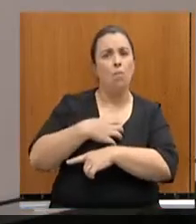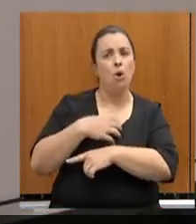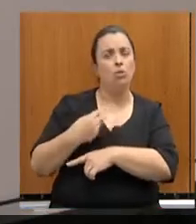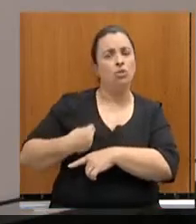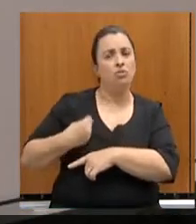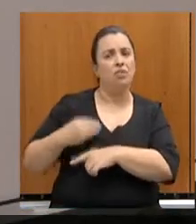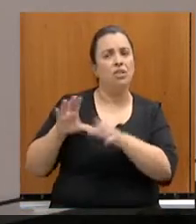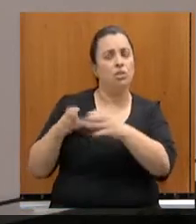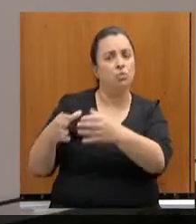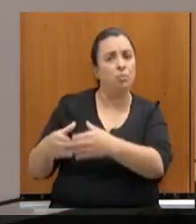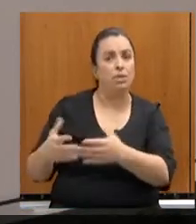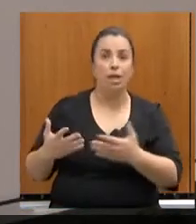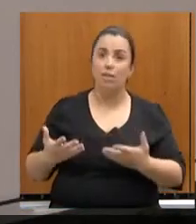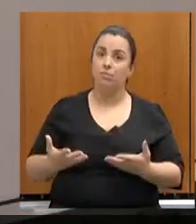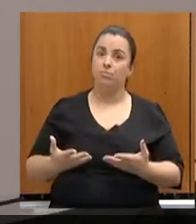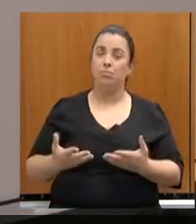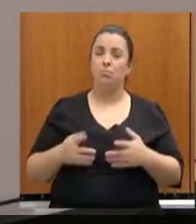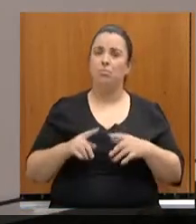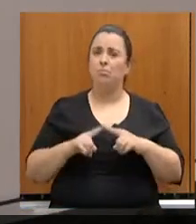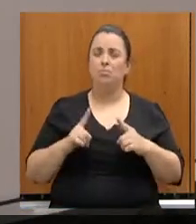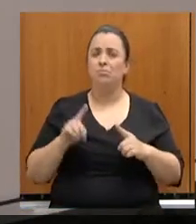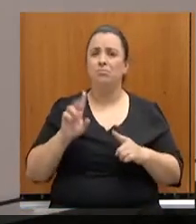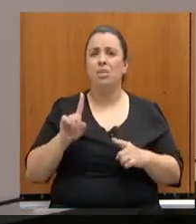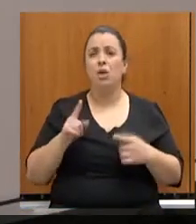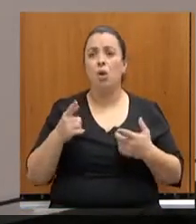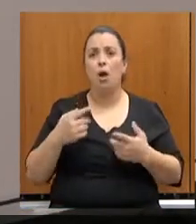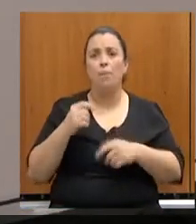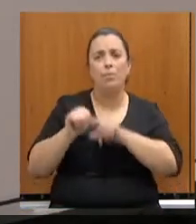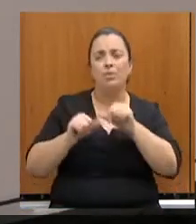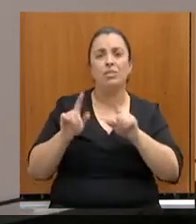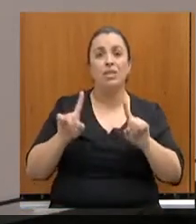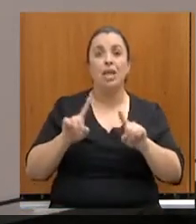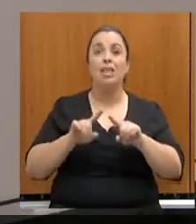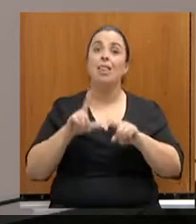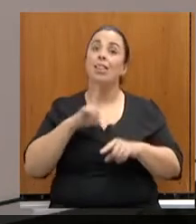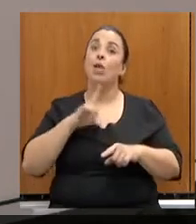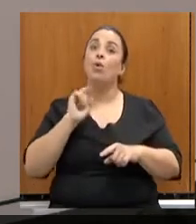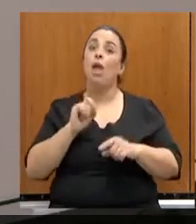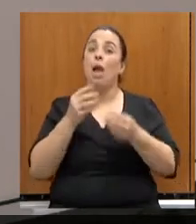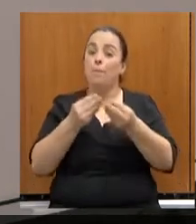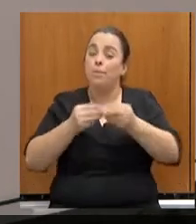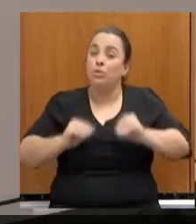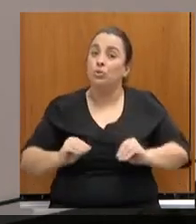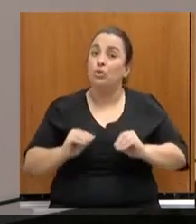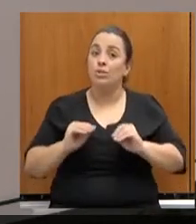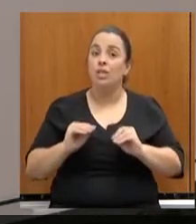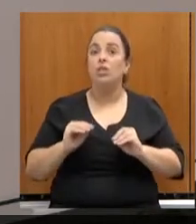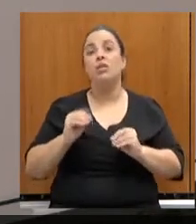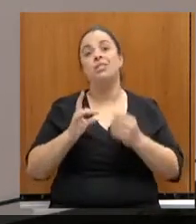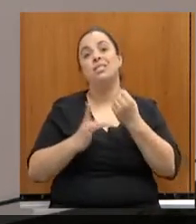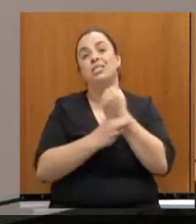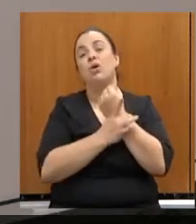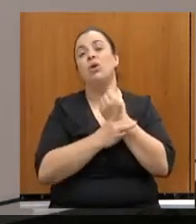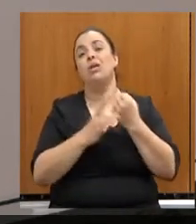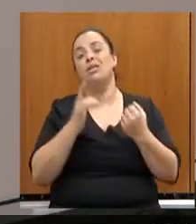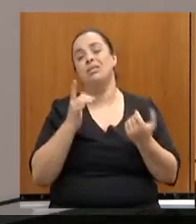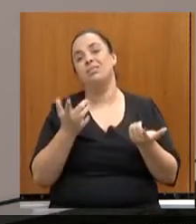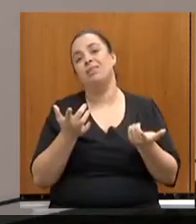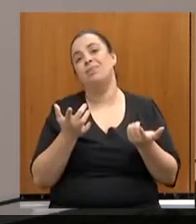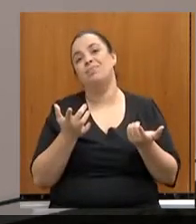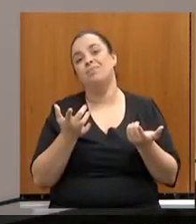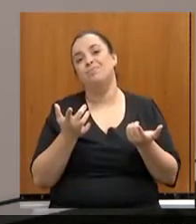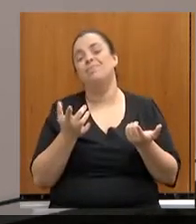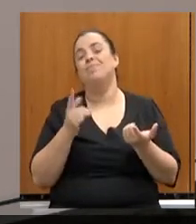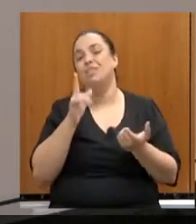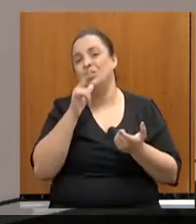terá impacto no meio ambiente eo impacto na nossa segurança hídrica então é essa a discussão que eu quero trazer aqui no nosso Assembleia